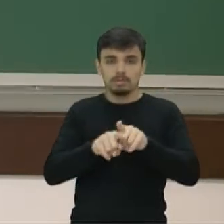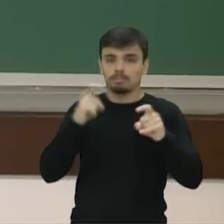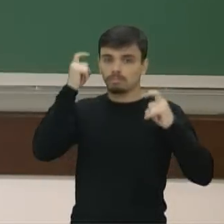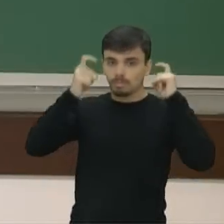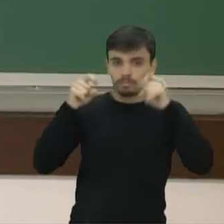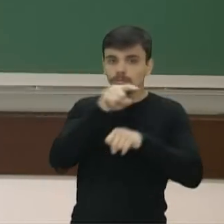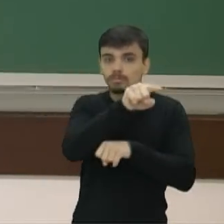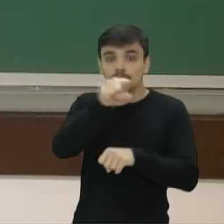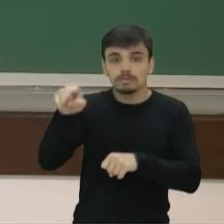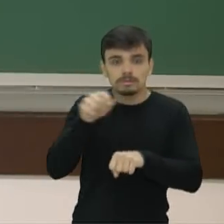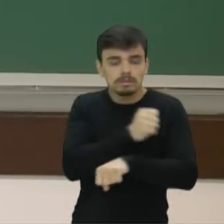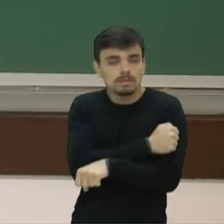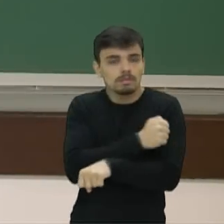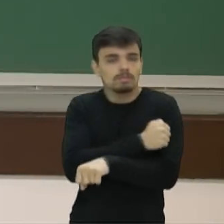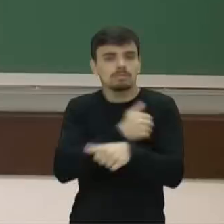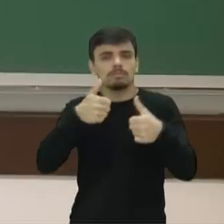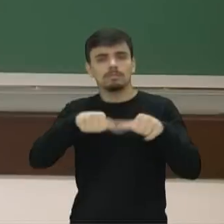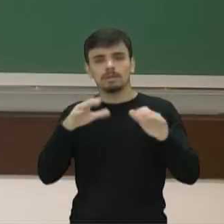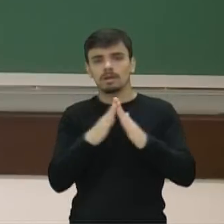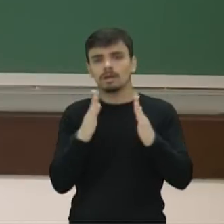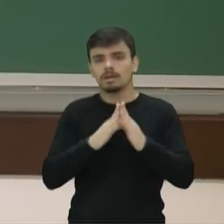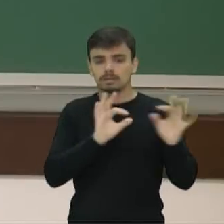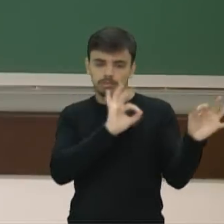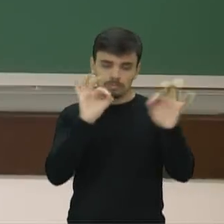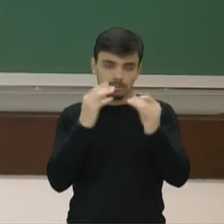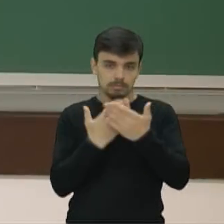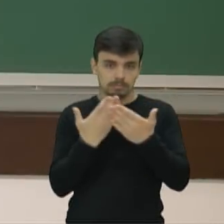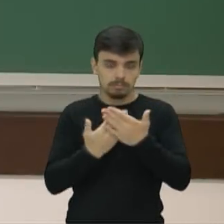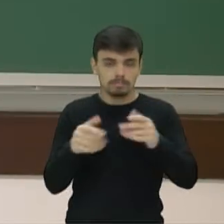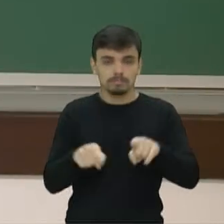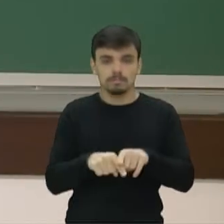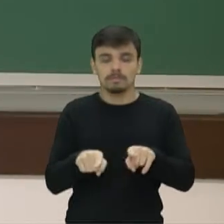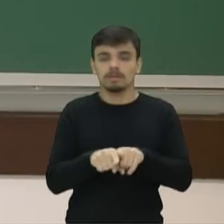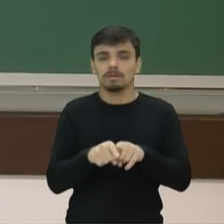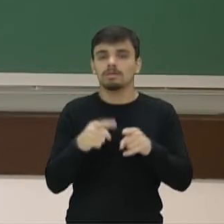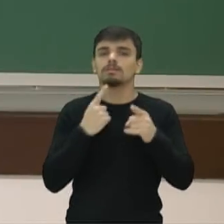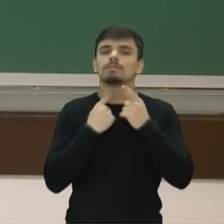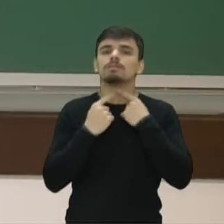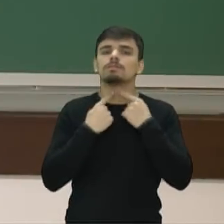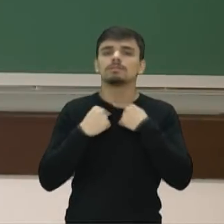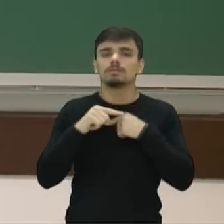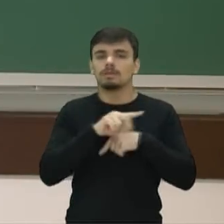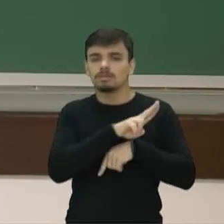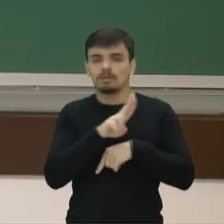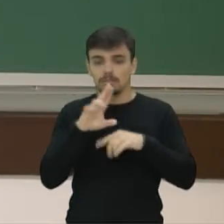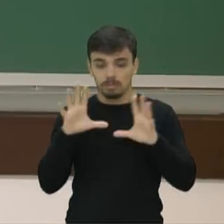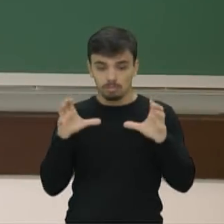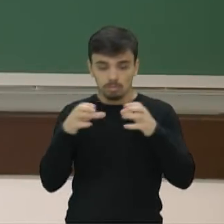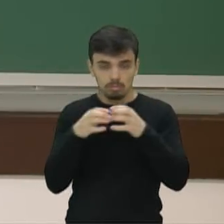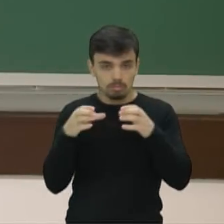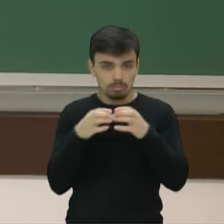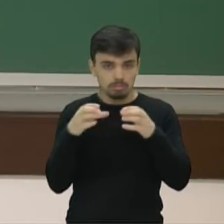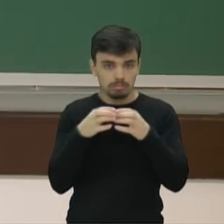preocupados com você, estudante, que está em casa acompanhando essas aulas. Então, quero desejar a você, em nome de toda essa equipe,